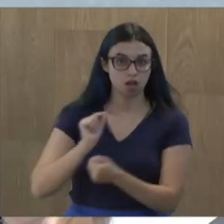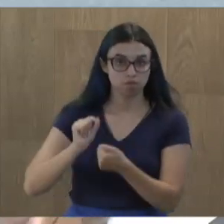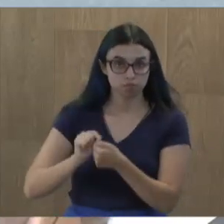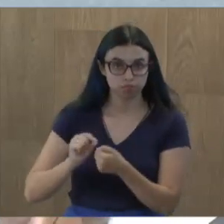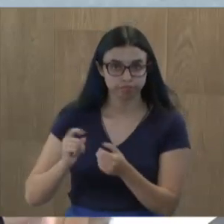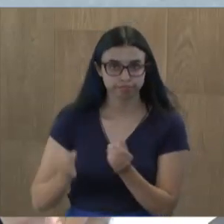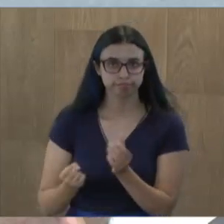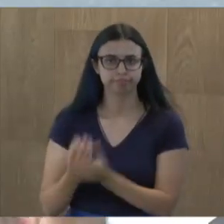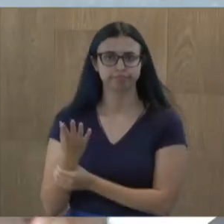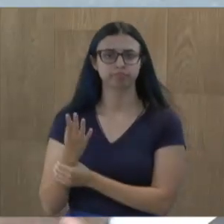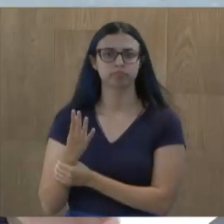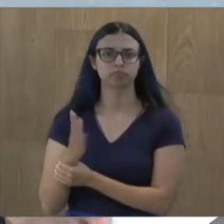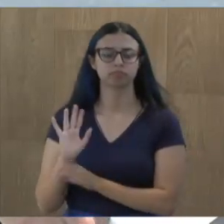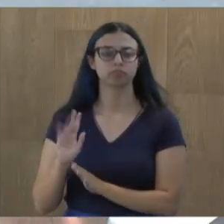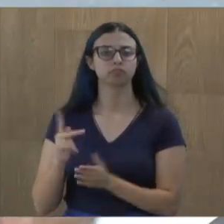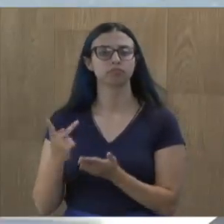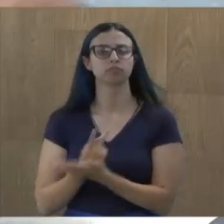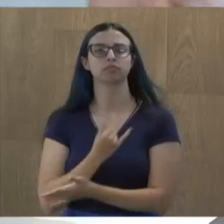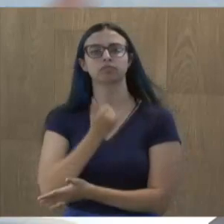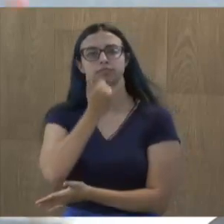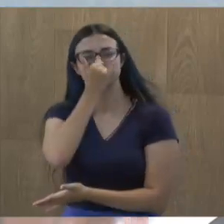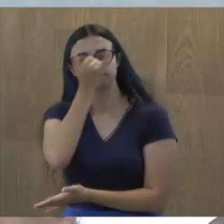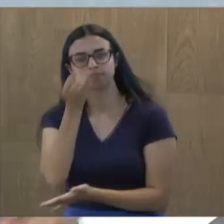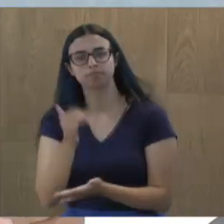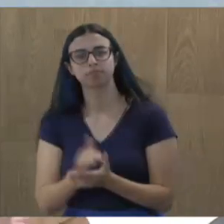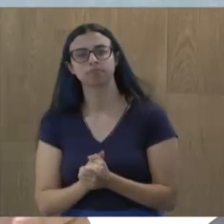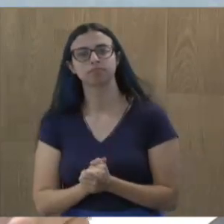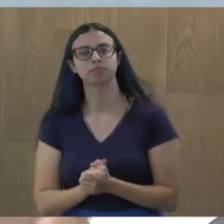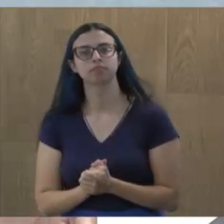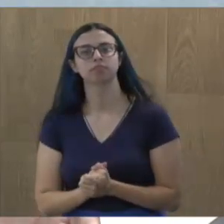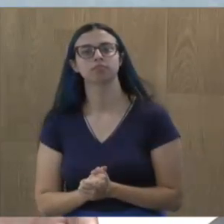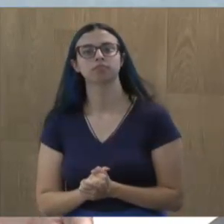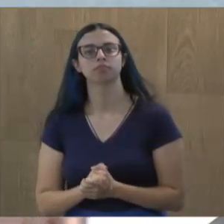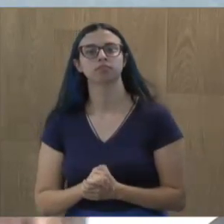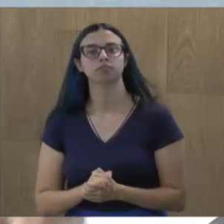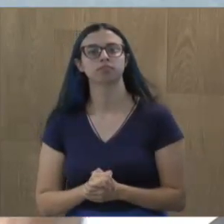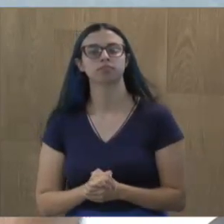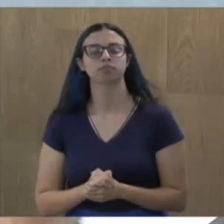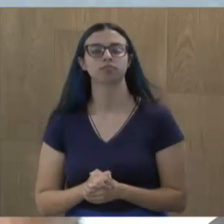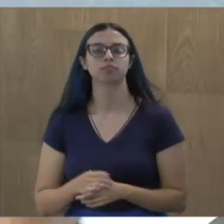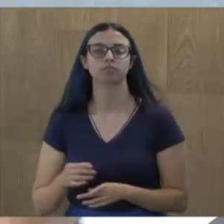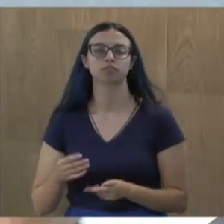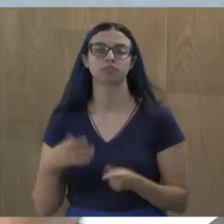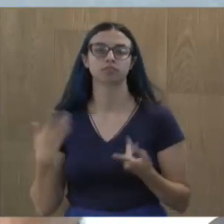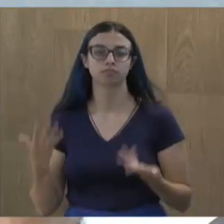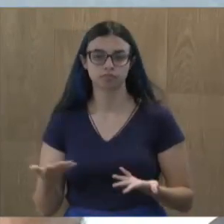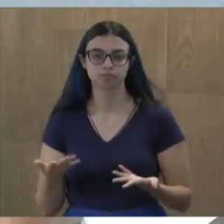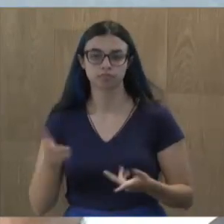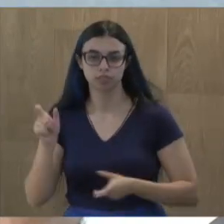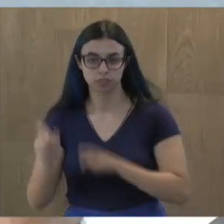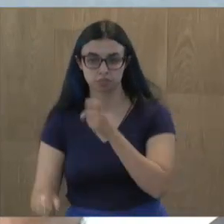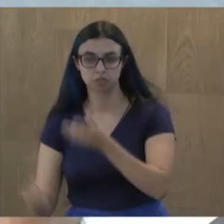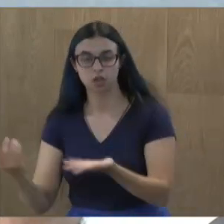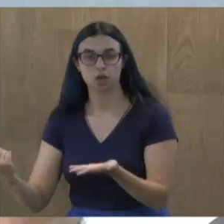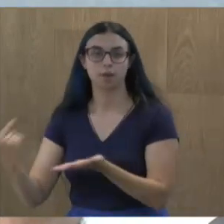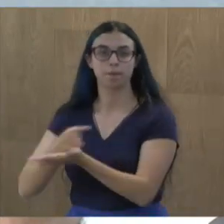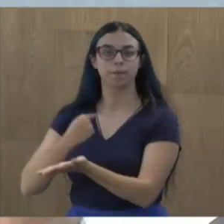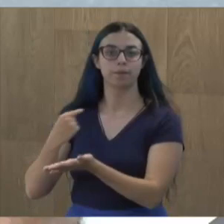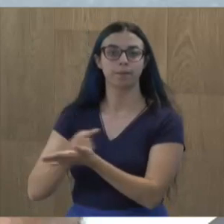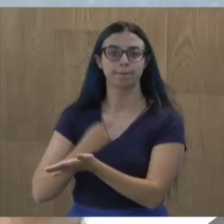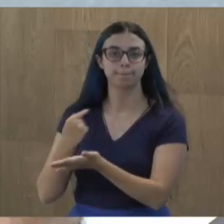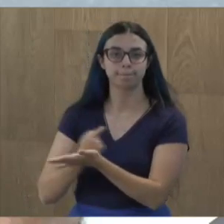saiu proibindo estacionar de um lado do outro, o pessoal questiona a gente. Então a gente foi contrário,